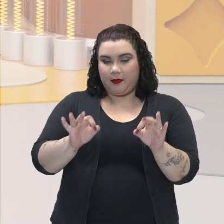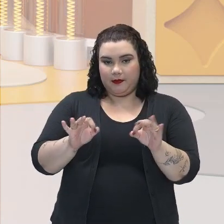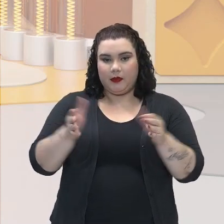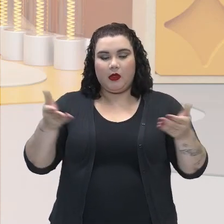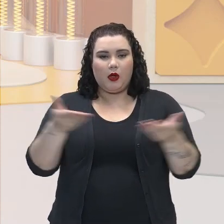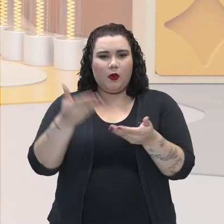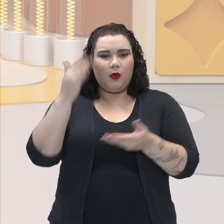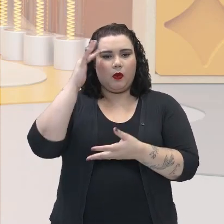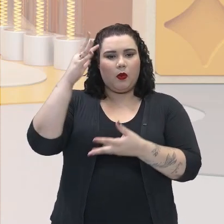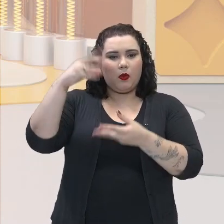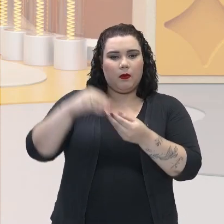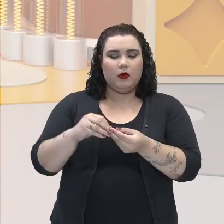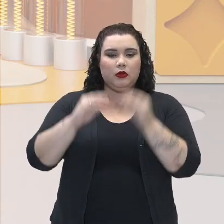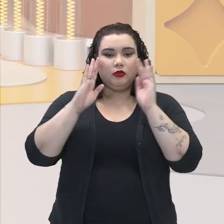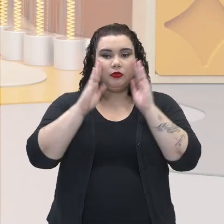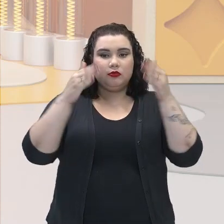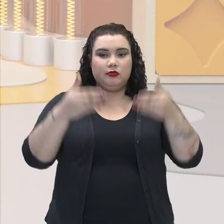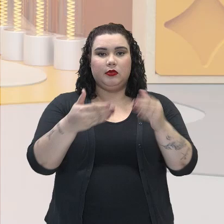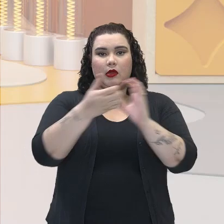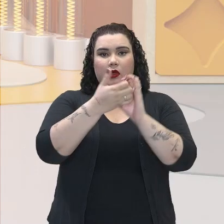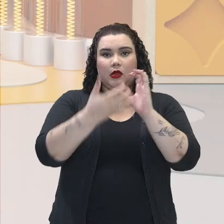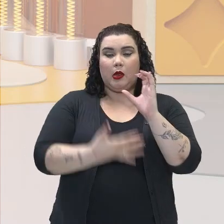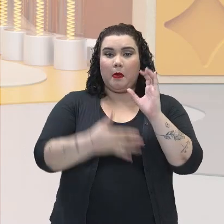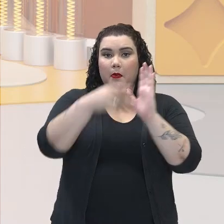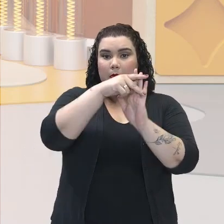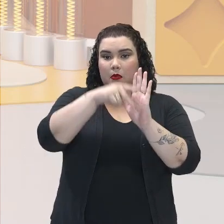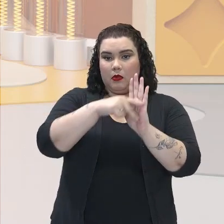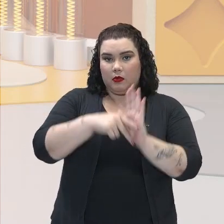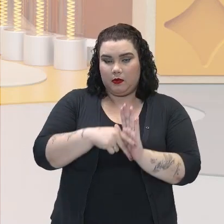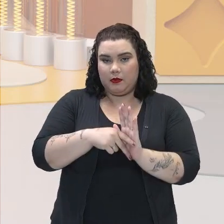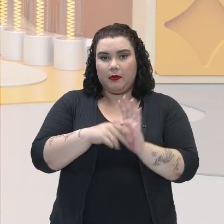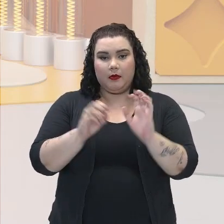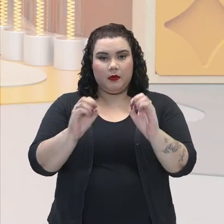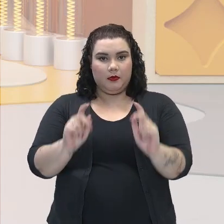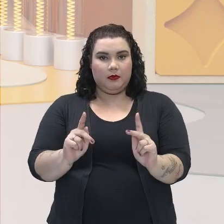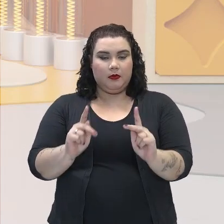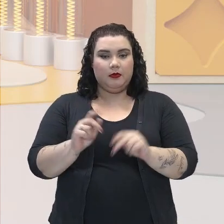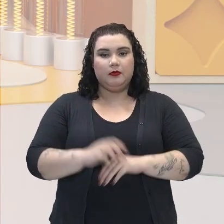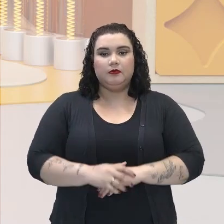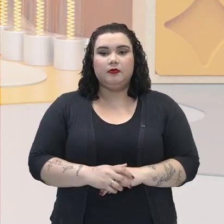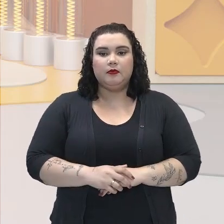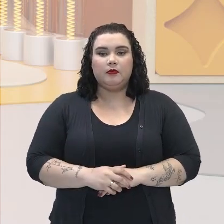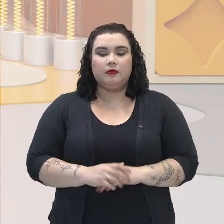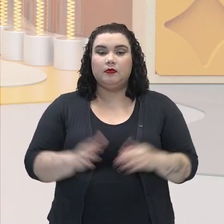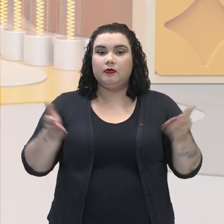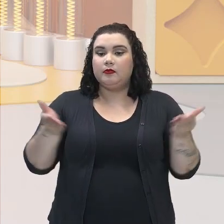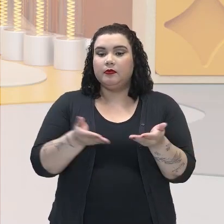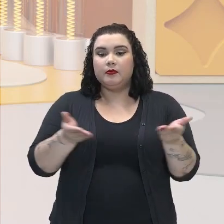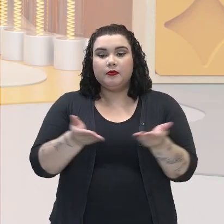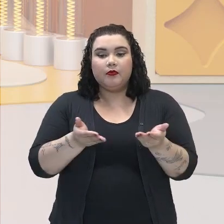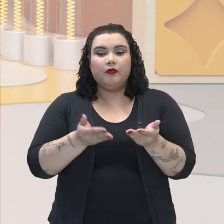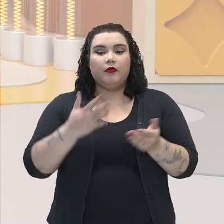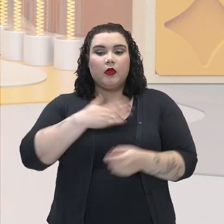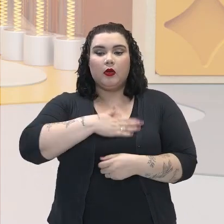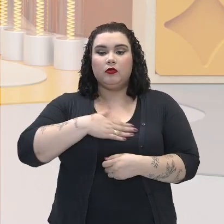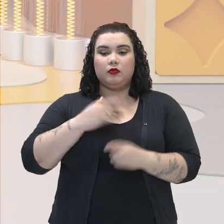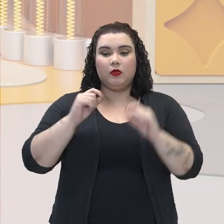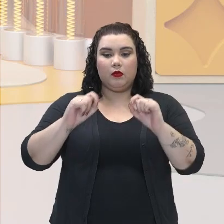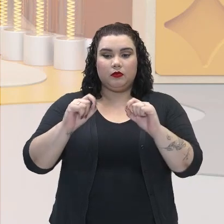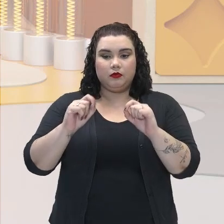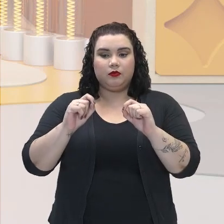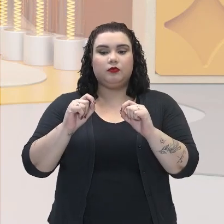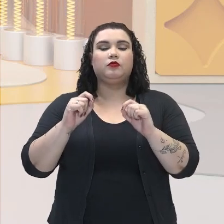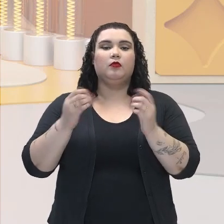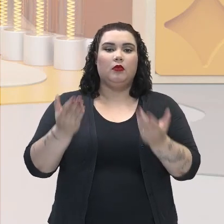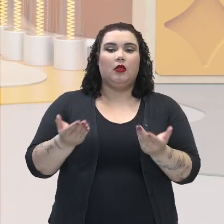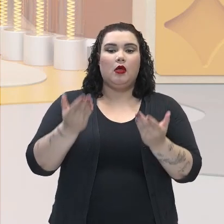ali as especificidades desse processo de colonização, certo? E nesse primeiro momento, eu gostaria de